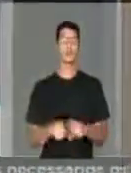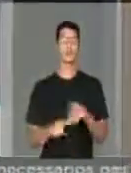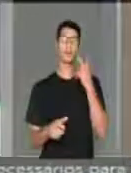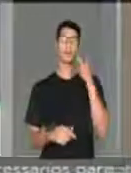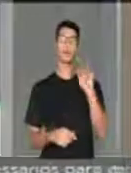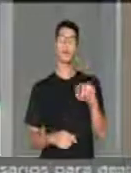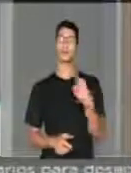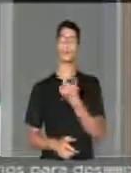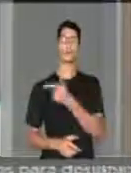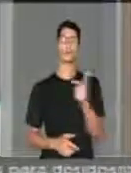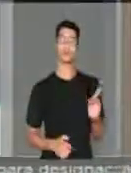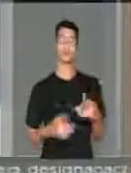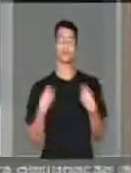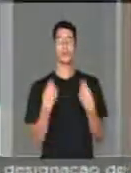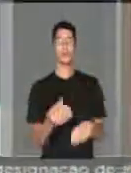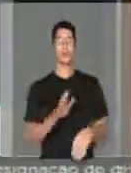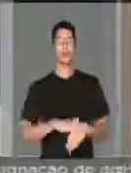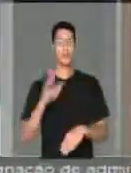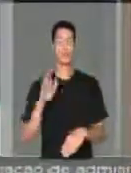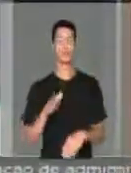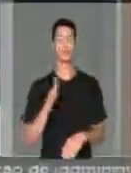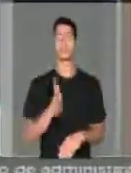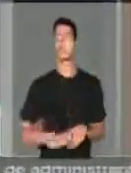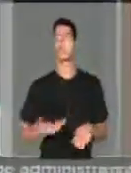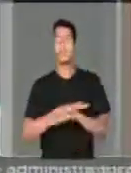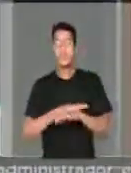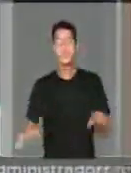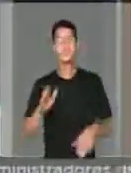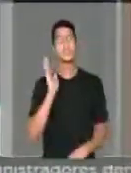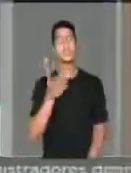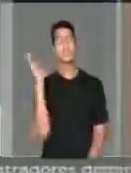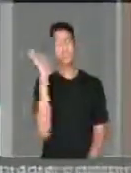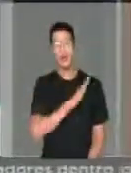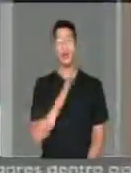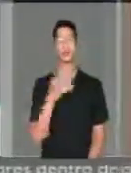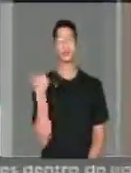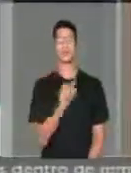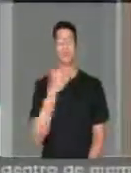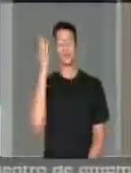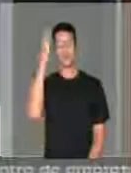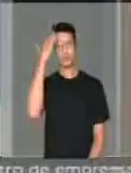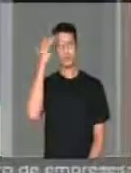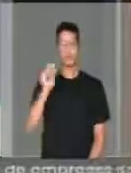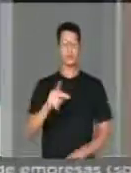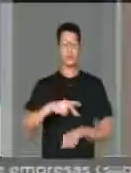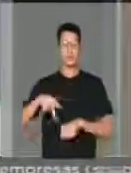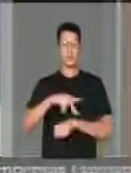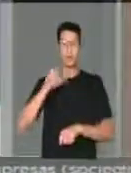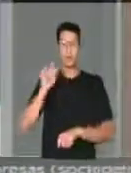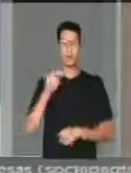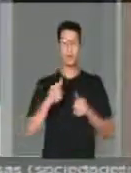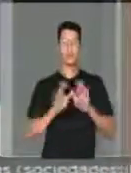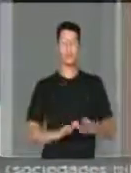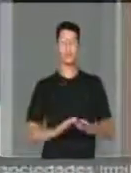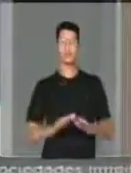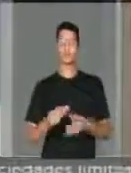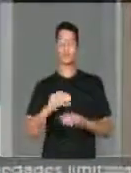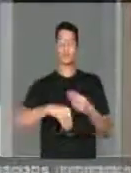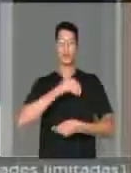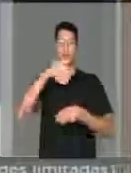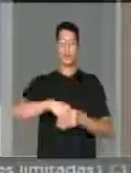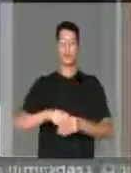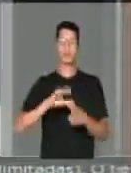isso não dá mais. Já cheira mal saber que este país está